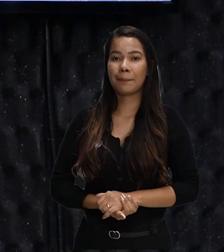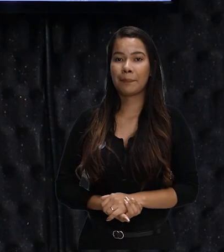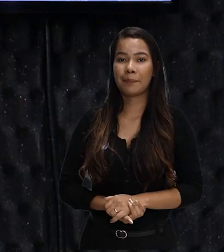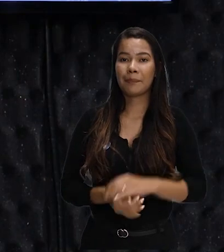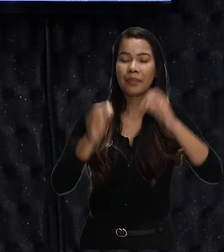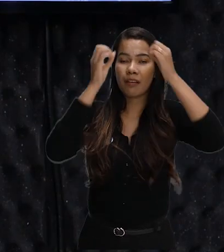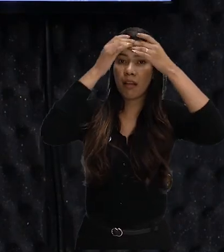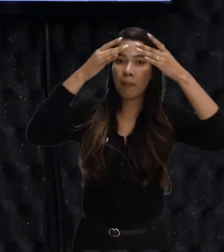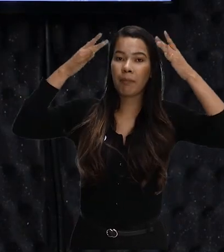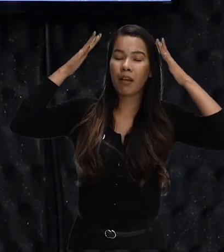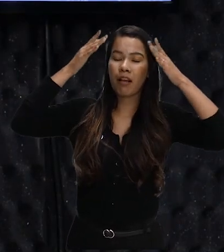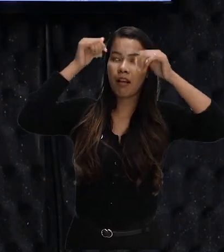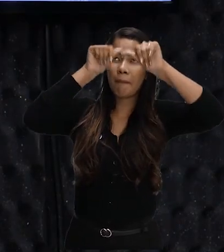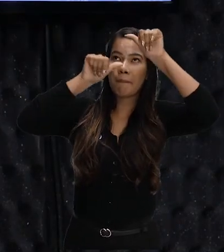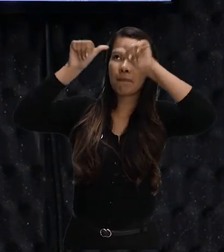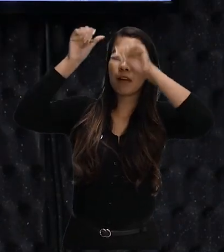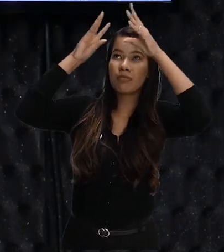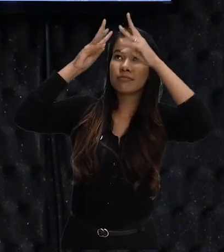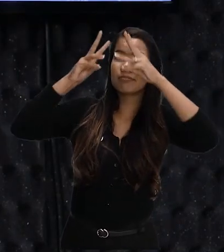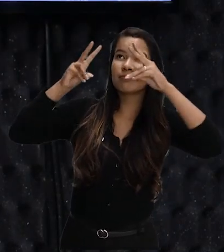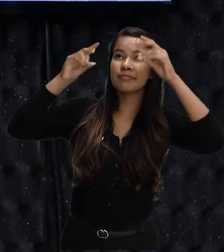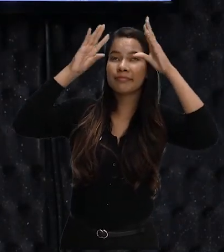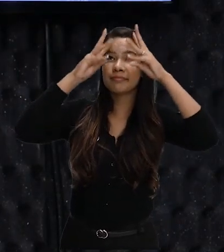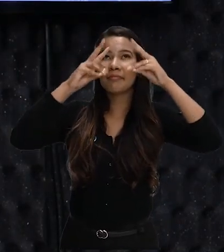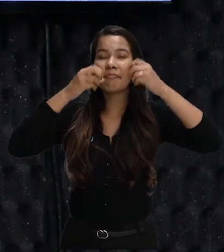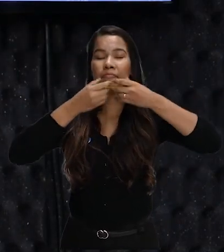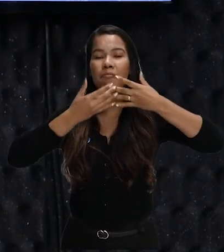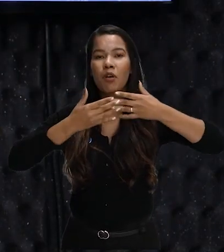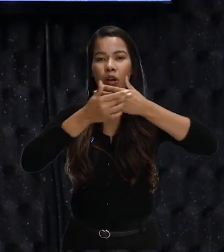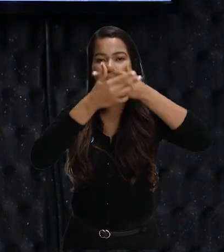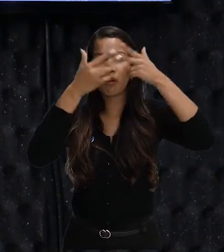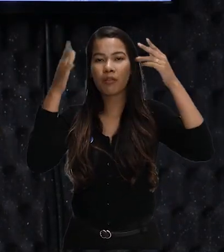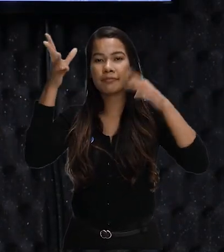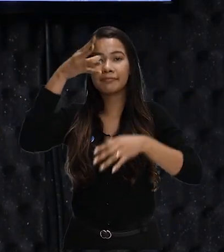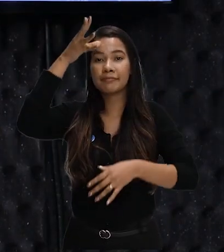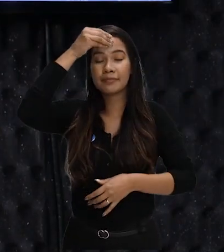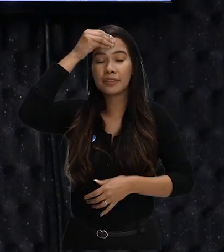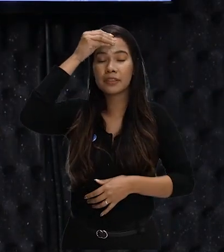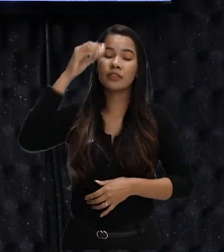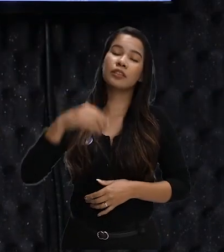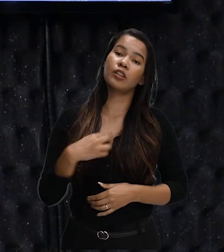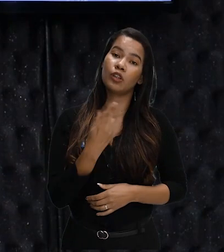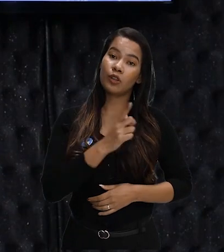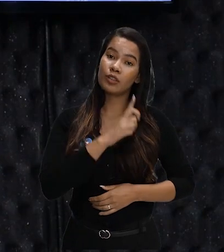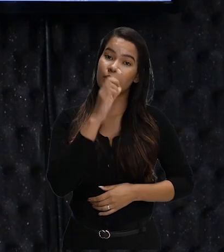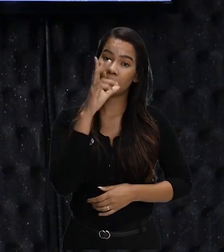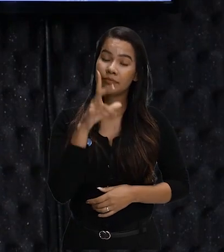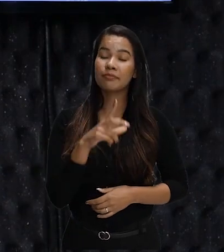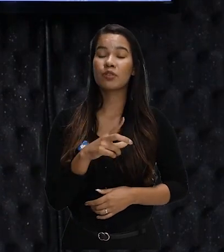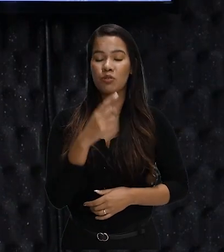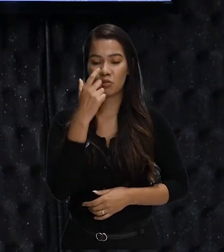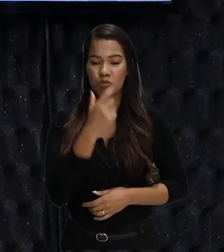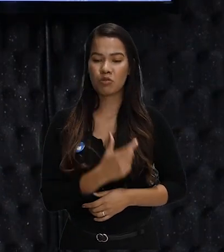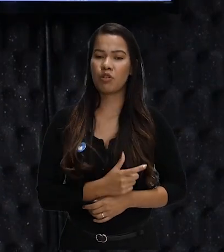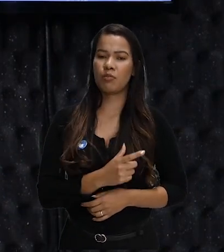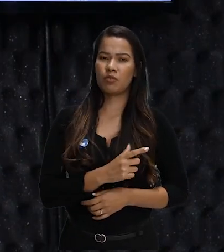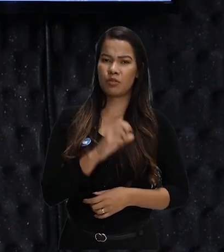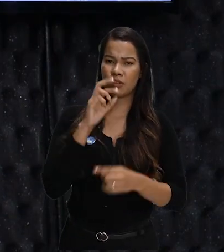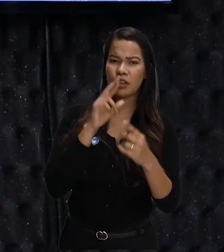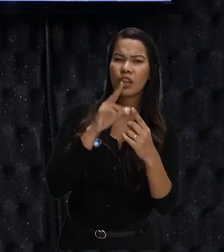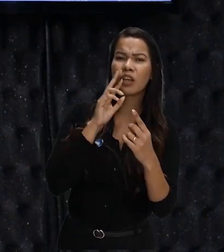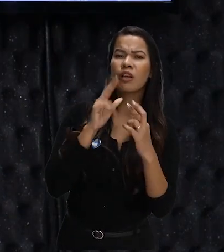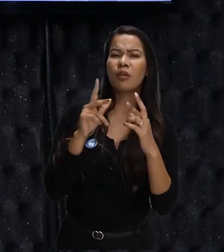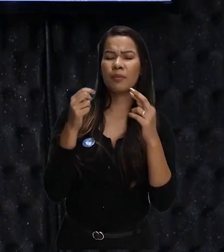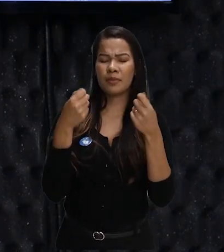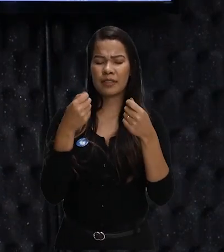uma repaginada, vamos dizer assim, na nossa mente. Fazer a gente mesmo, nós somos seres críticos, temos que ler, temos